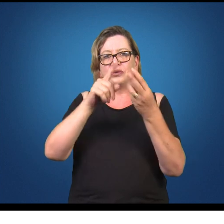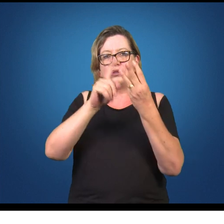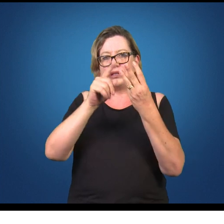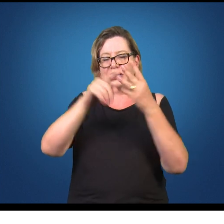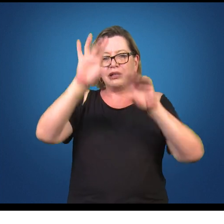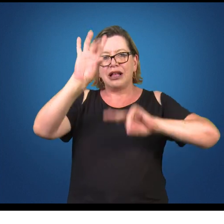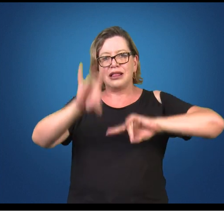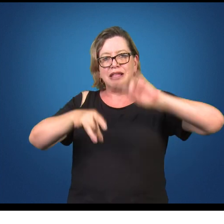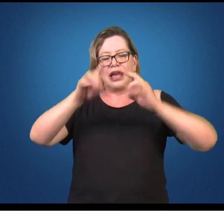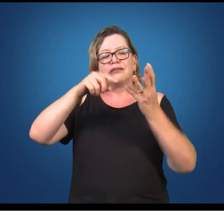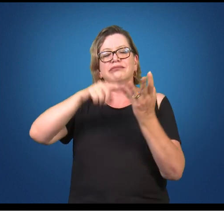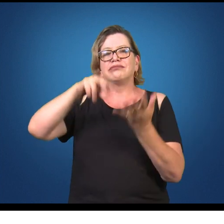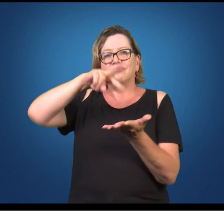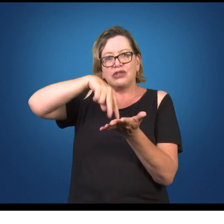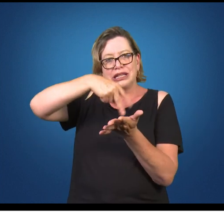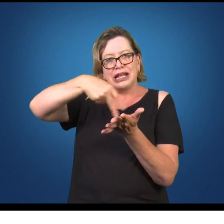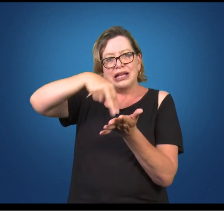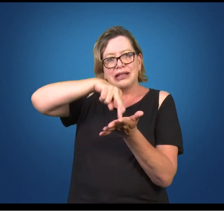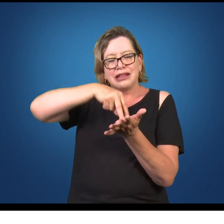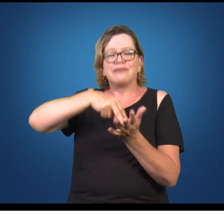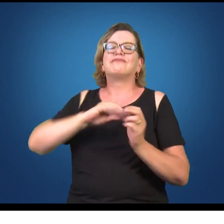cênicas. Teatro, Teatro, artes arte. cênicas.